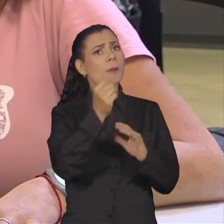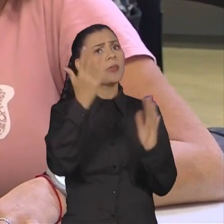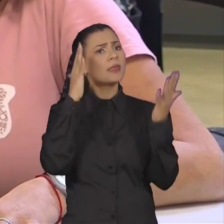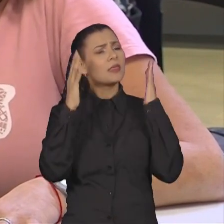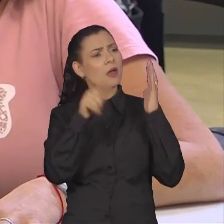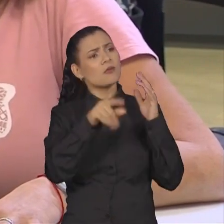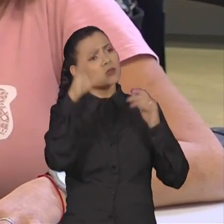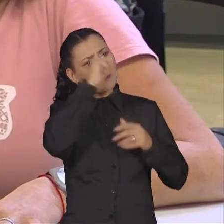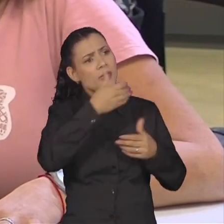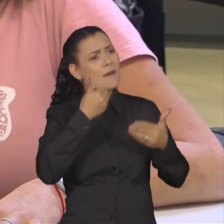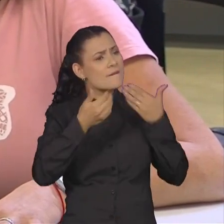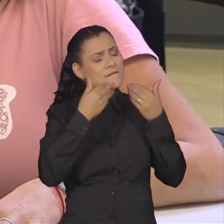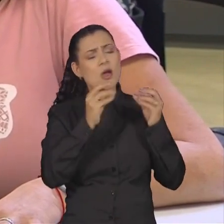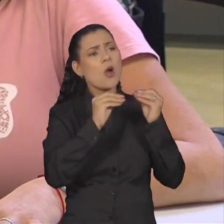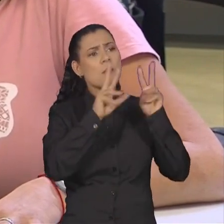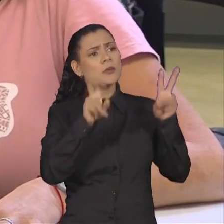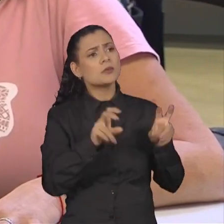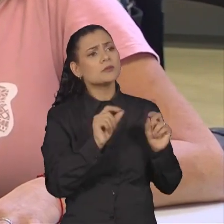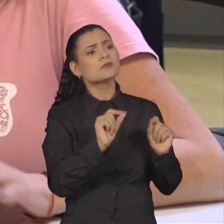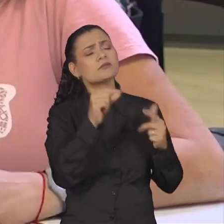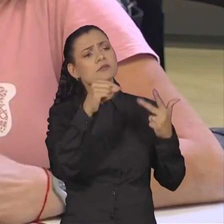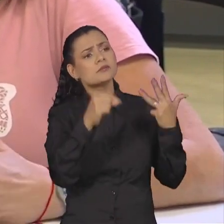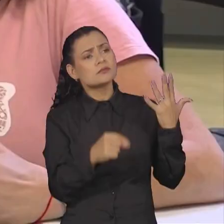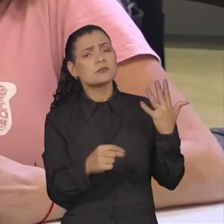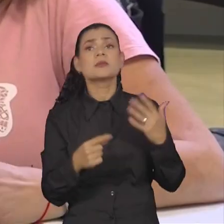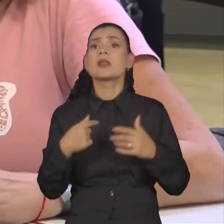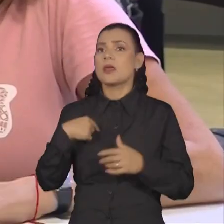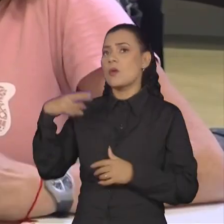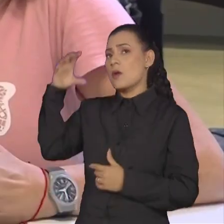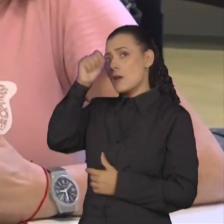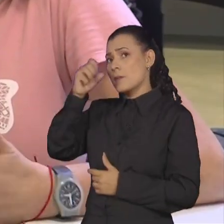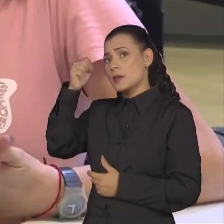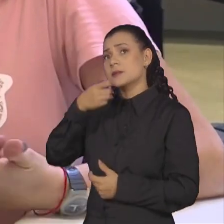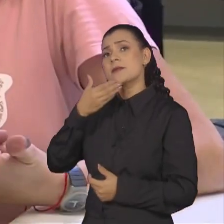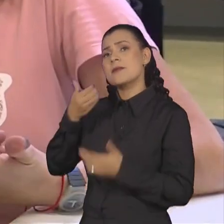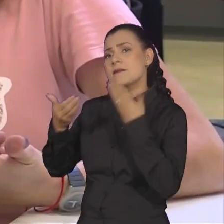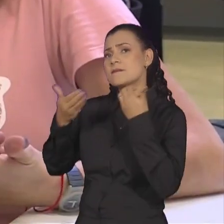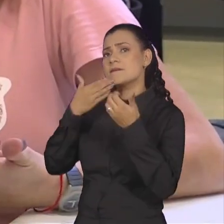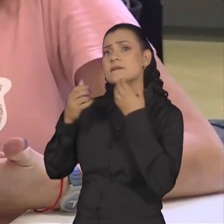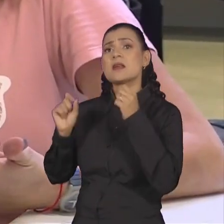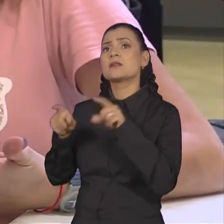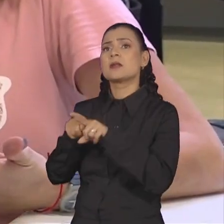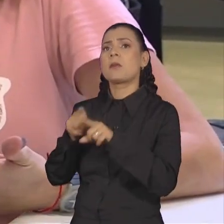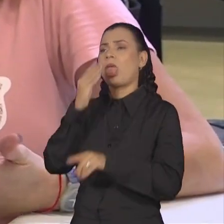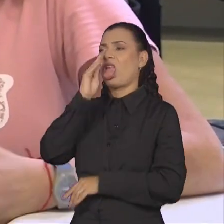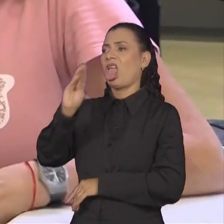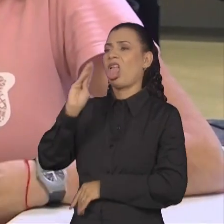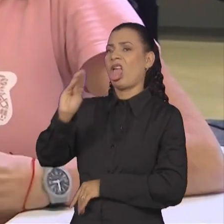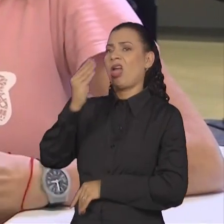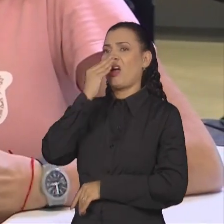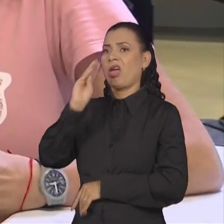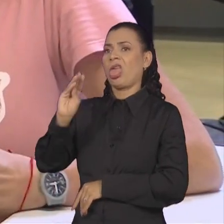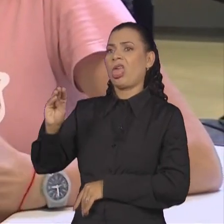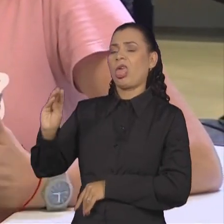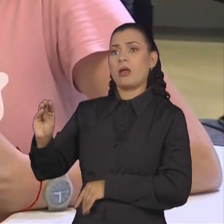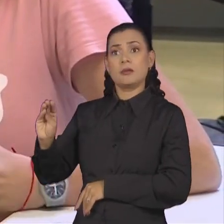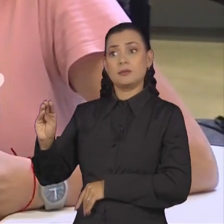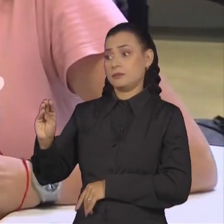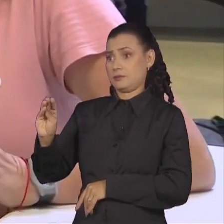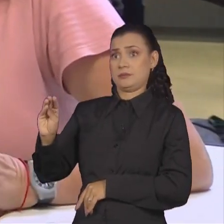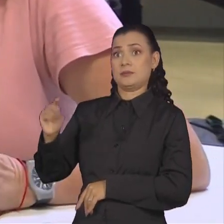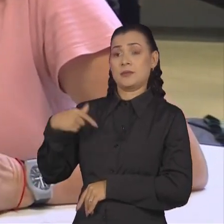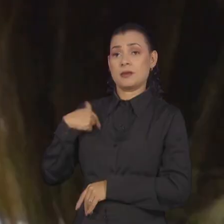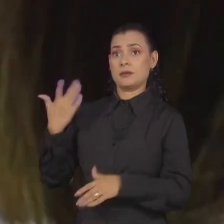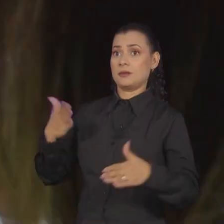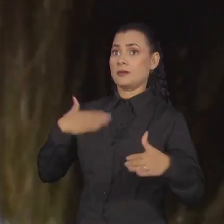você aprendeu aqui, Solange? Então, eu aprendi muito esse negócio do negacionismo também. Foi uma coisa que me